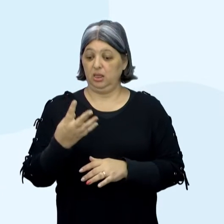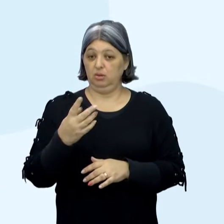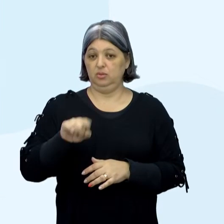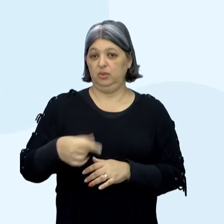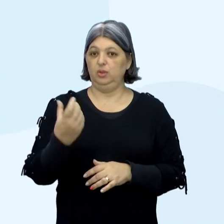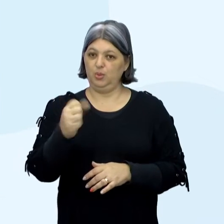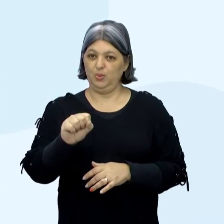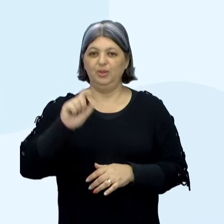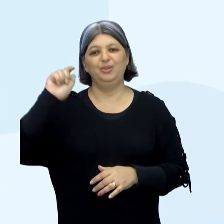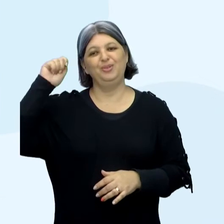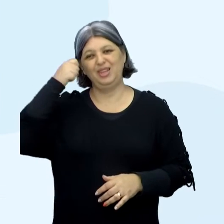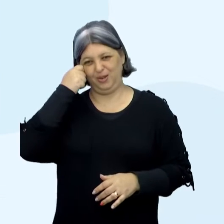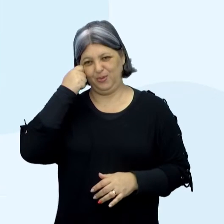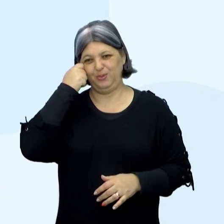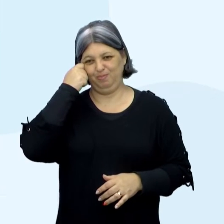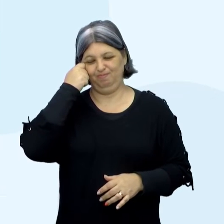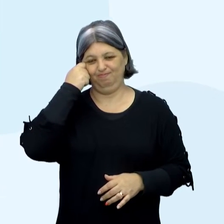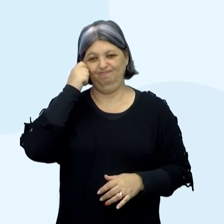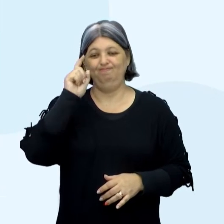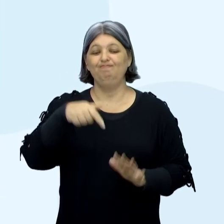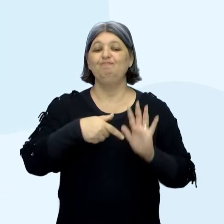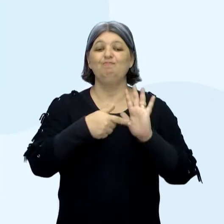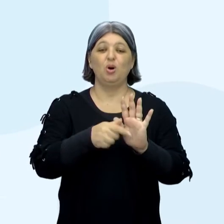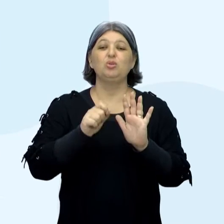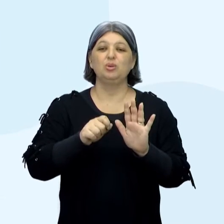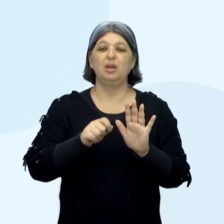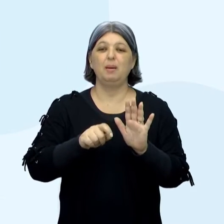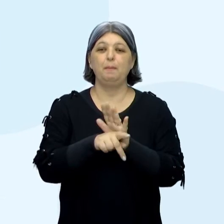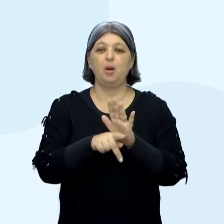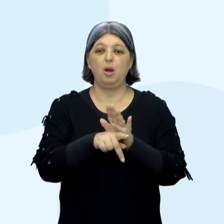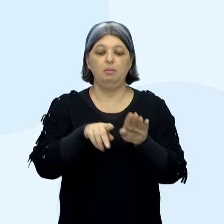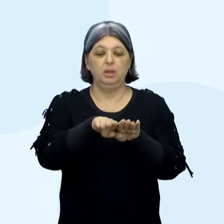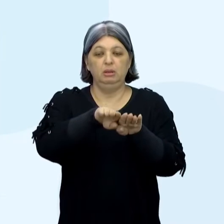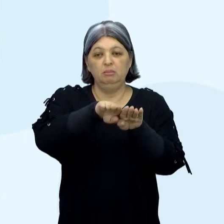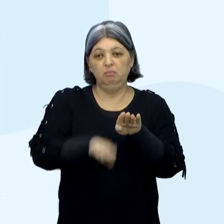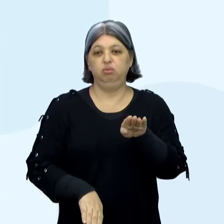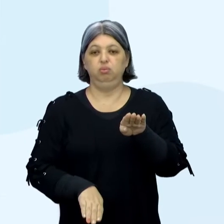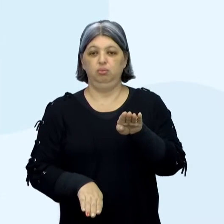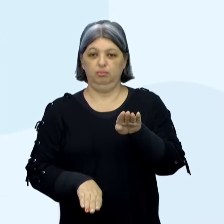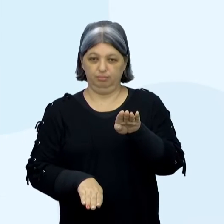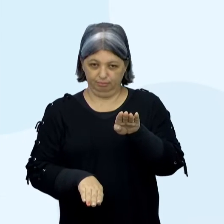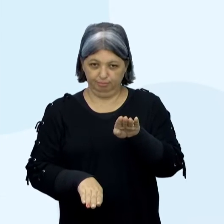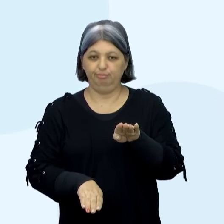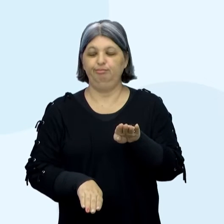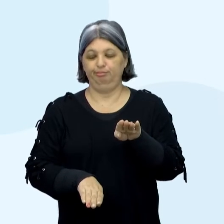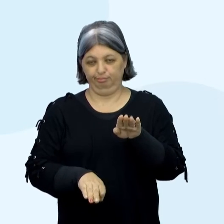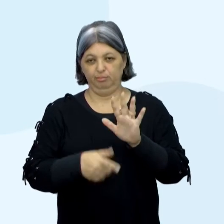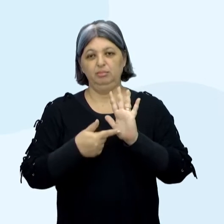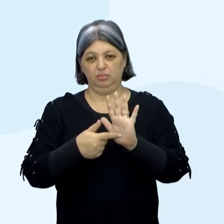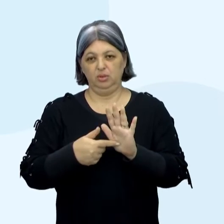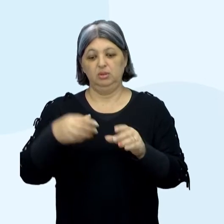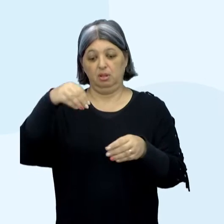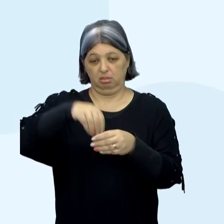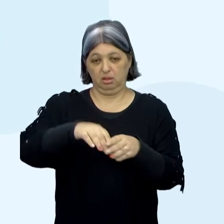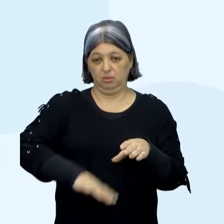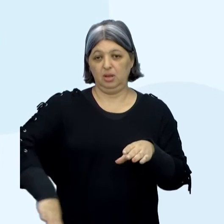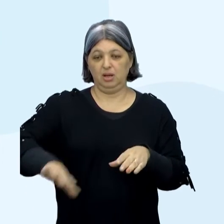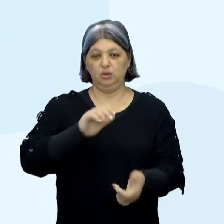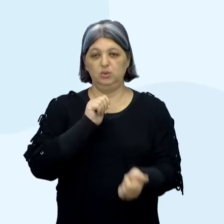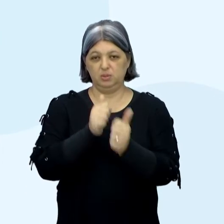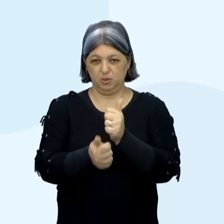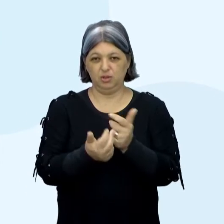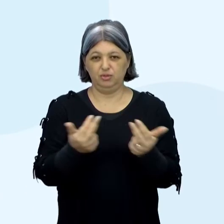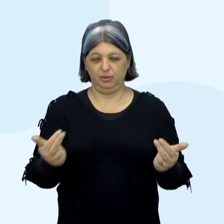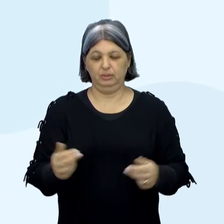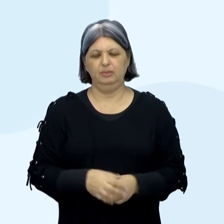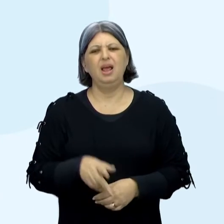14,8% são negros. Isso mostra a discriminação racial presente no esporte. Lembram-se que